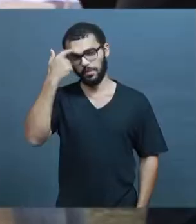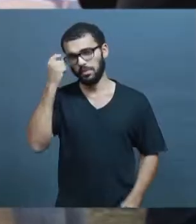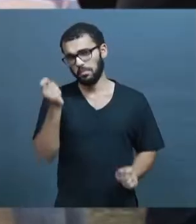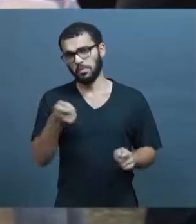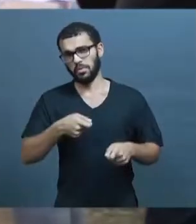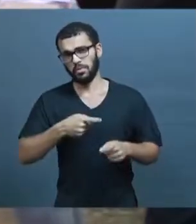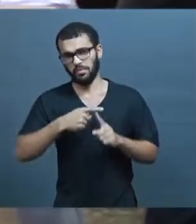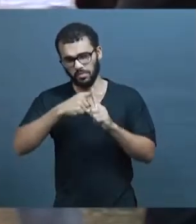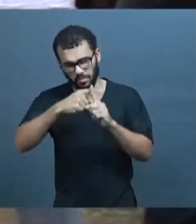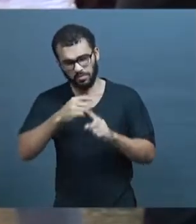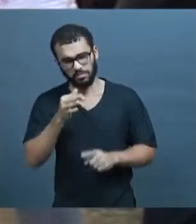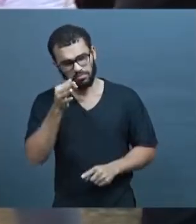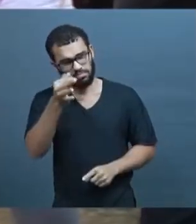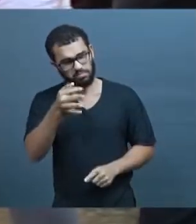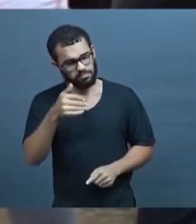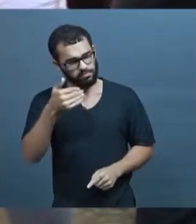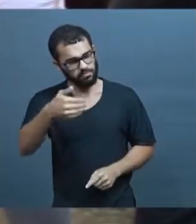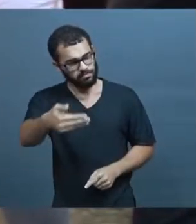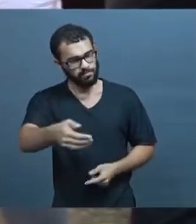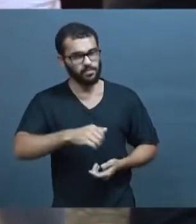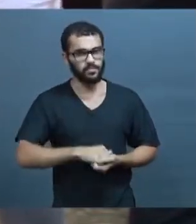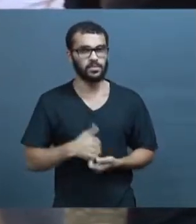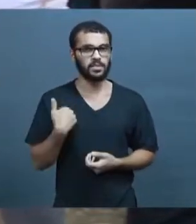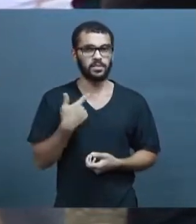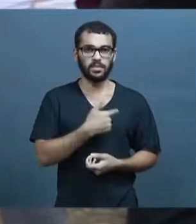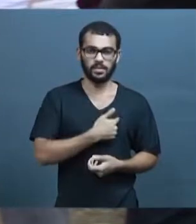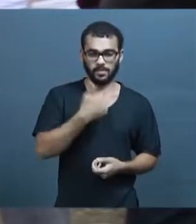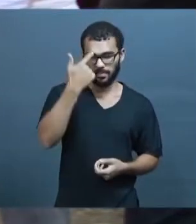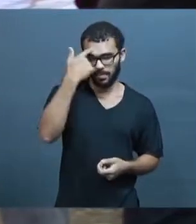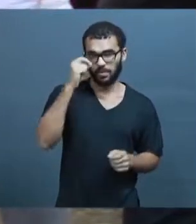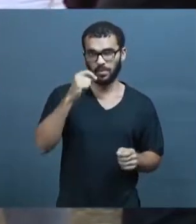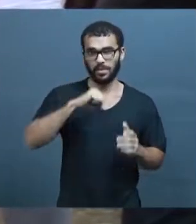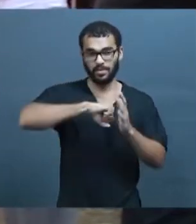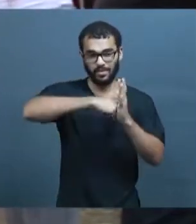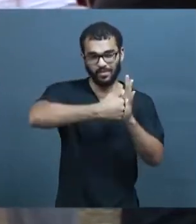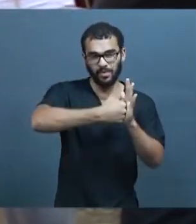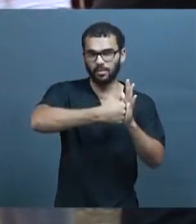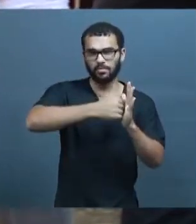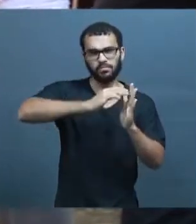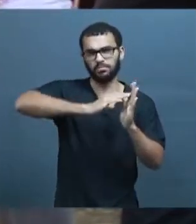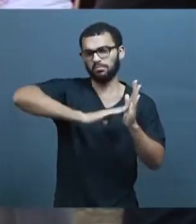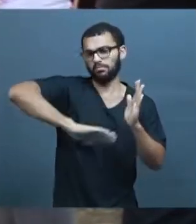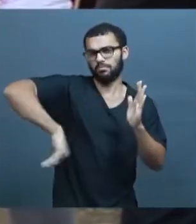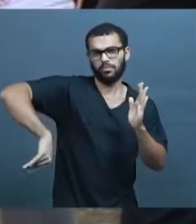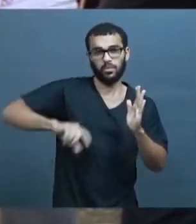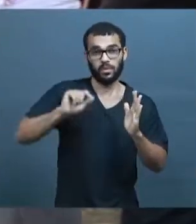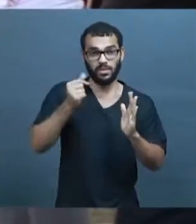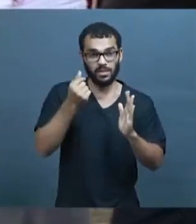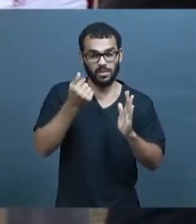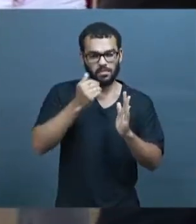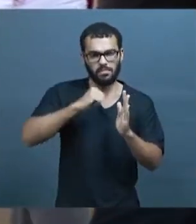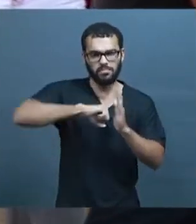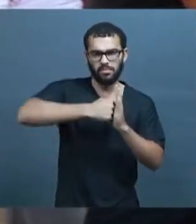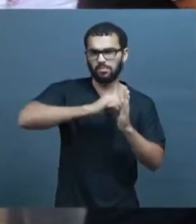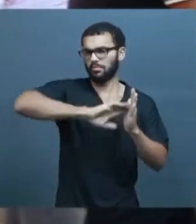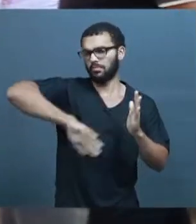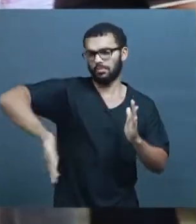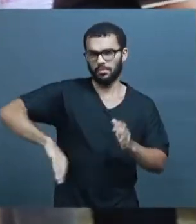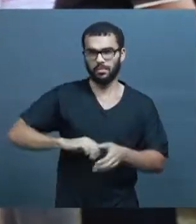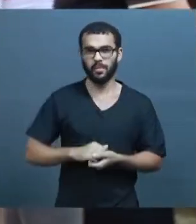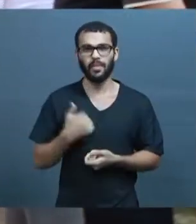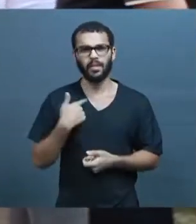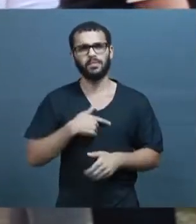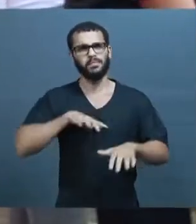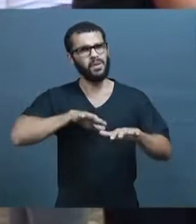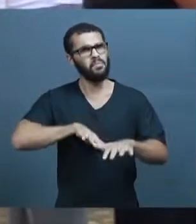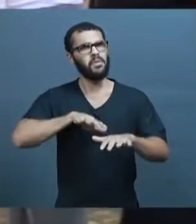frente. A gente espera que sejam suspensos os cortes de recursos para a educação. A gente está numa batalha importante porque, de fato,